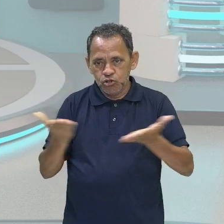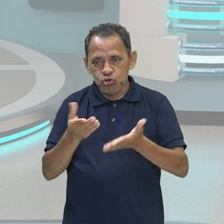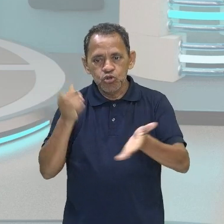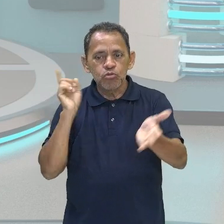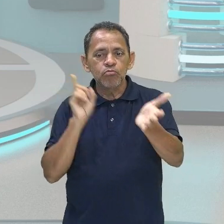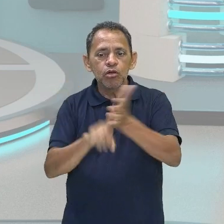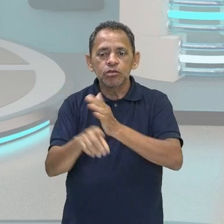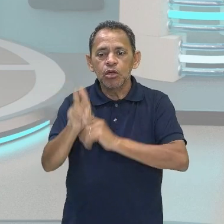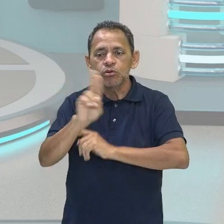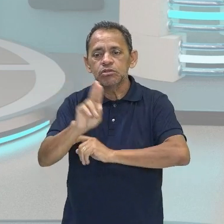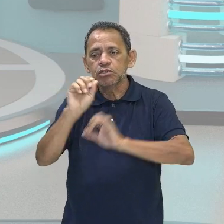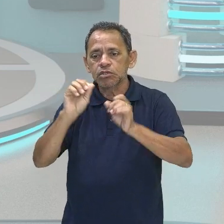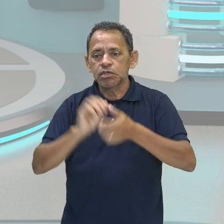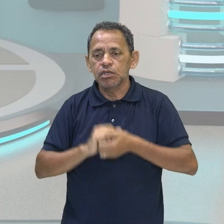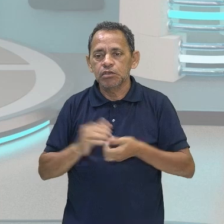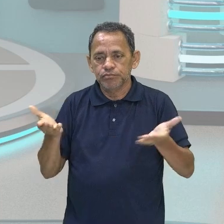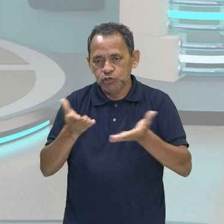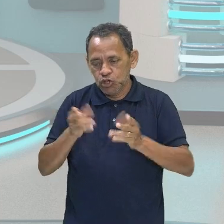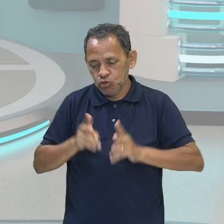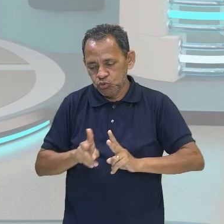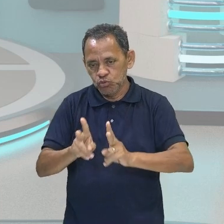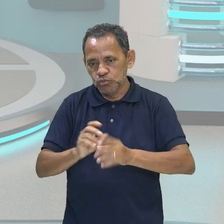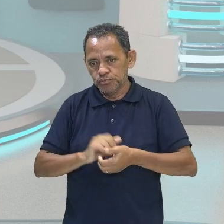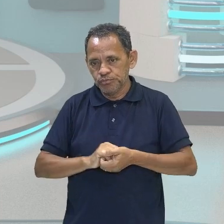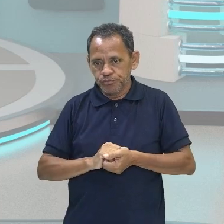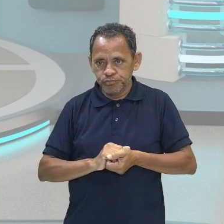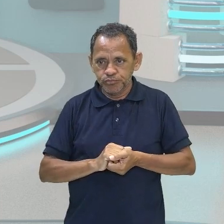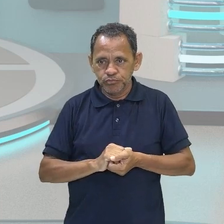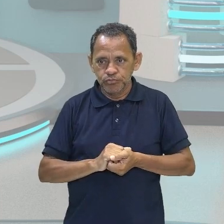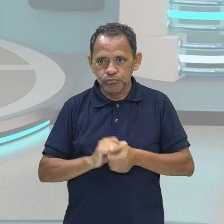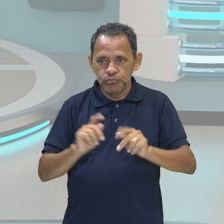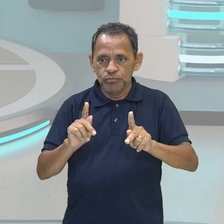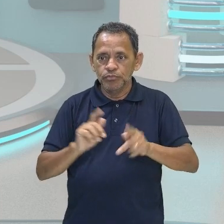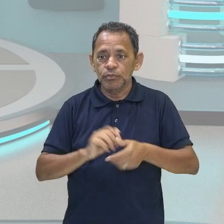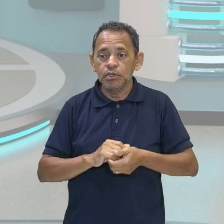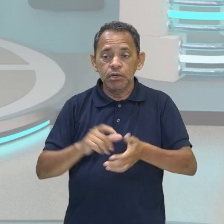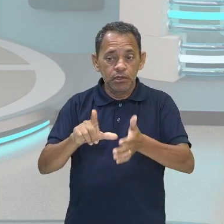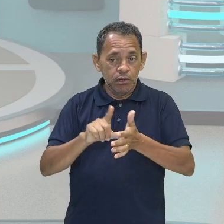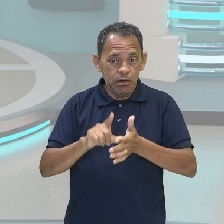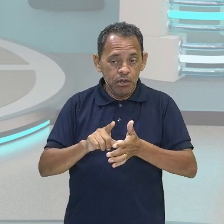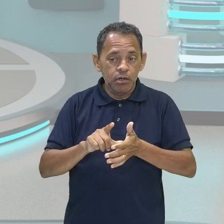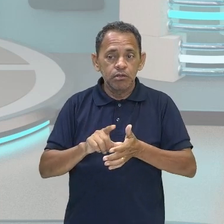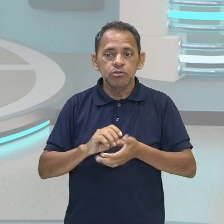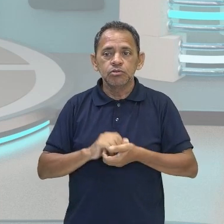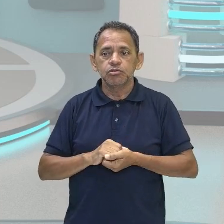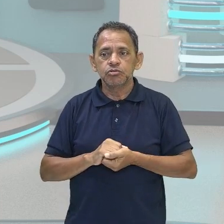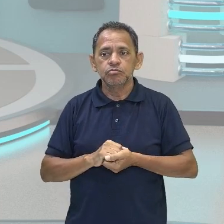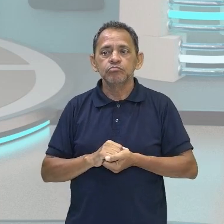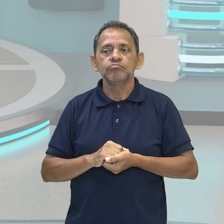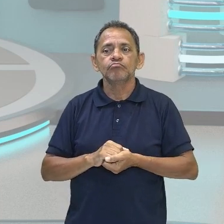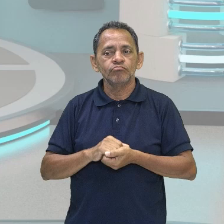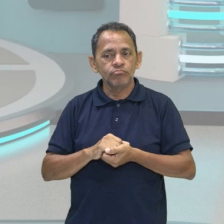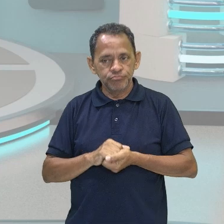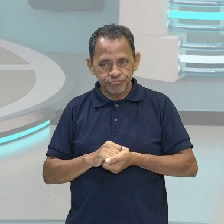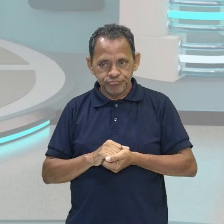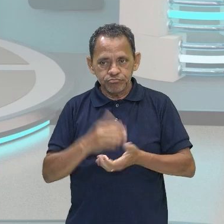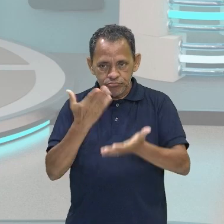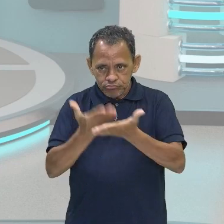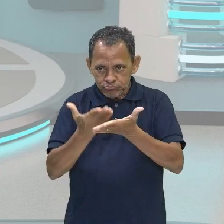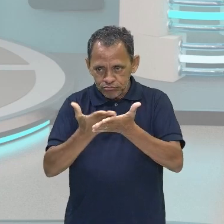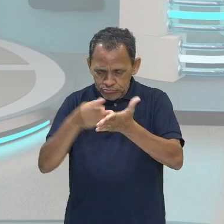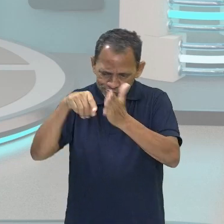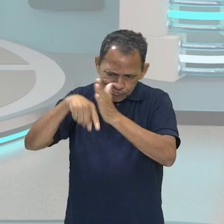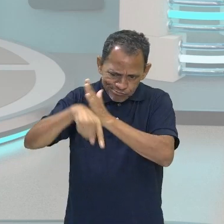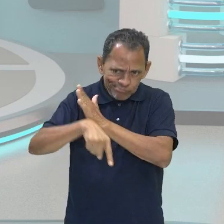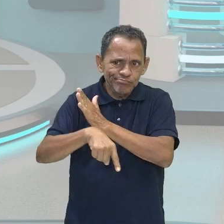perguntas utilizando o present continuous, ok? Antes de nós mergulharmos assim